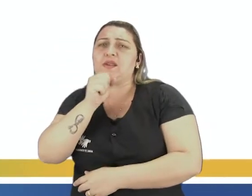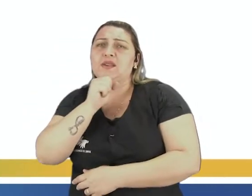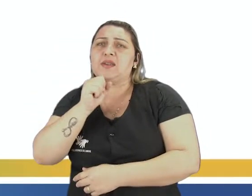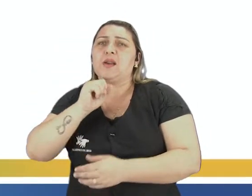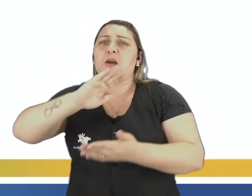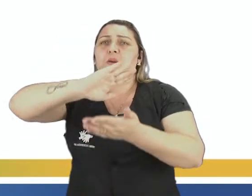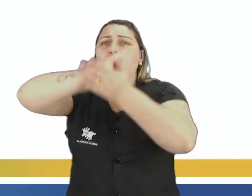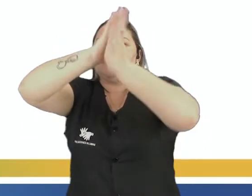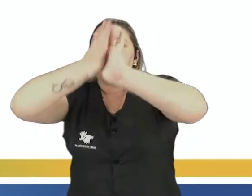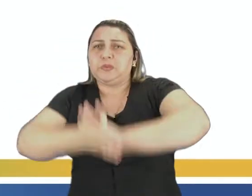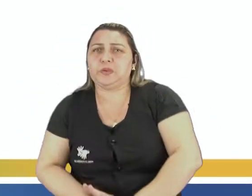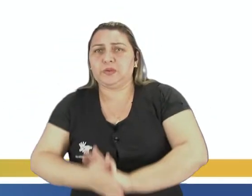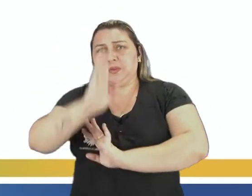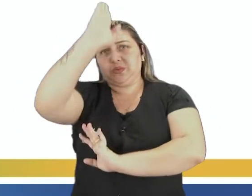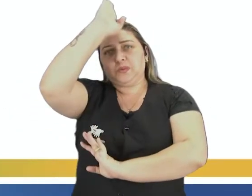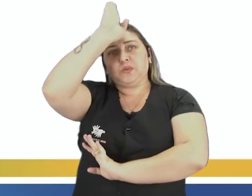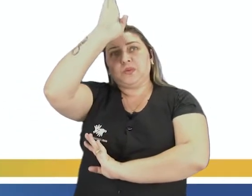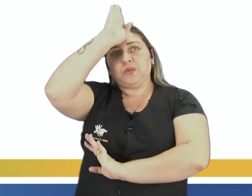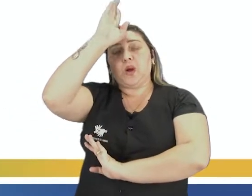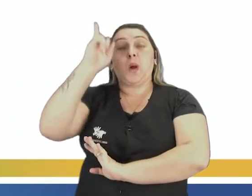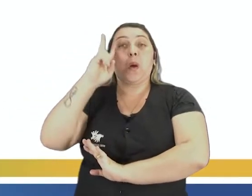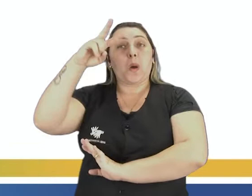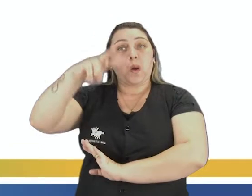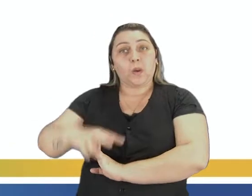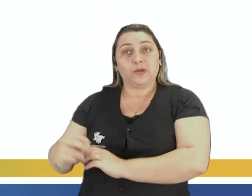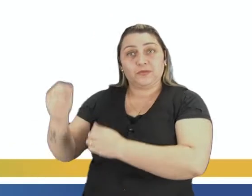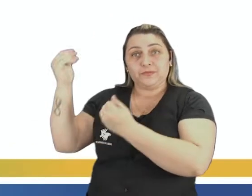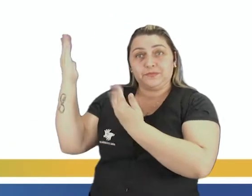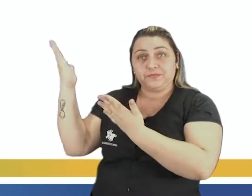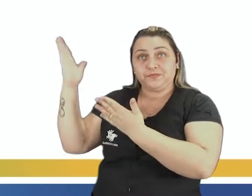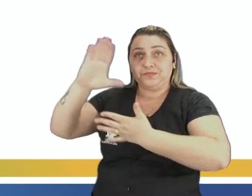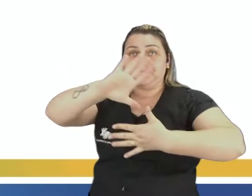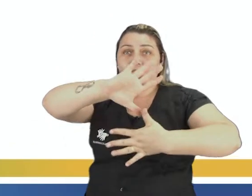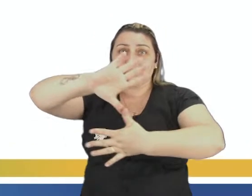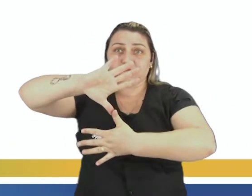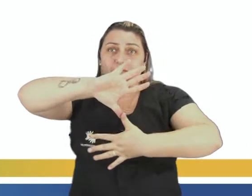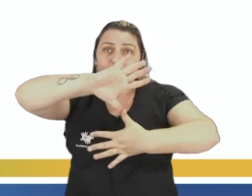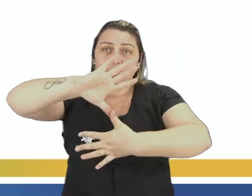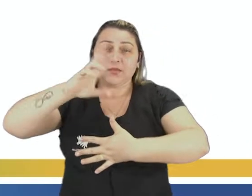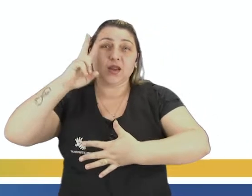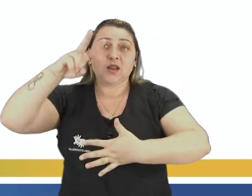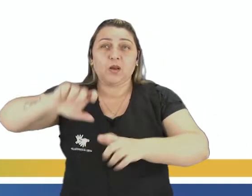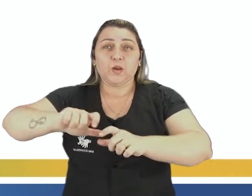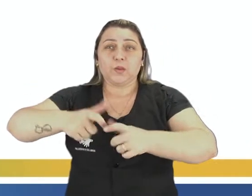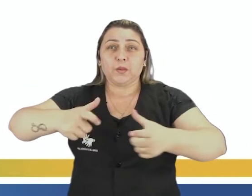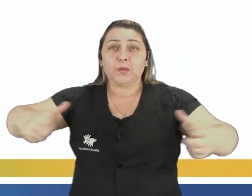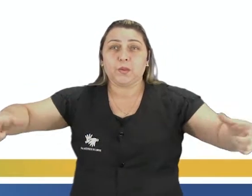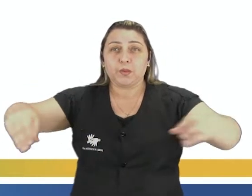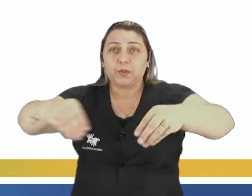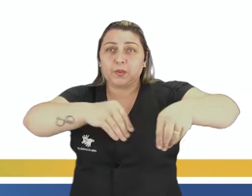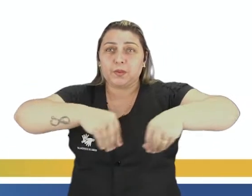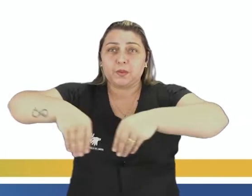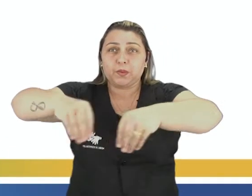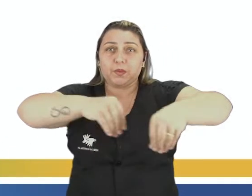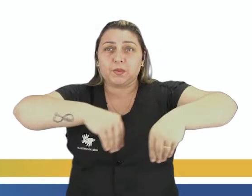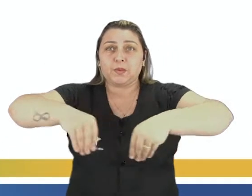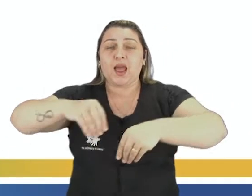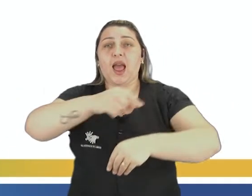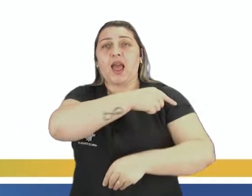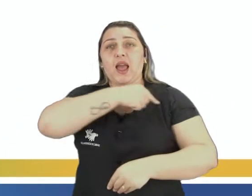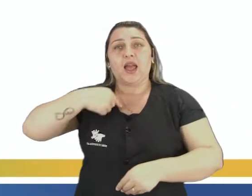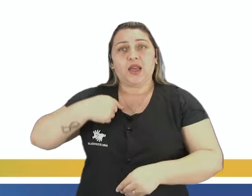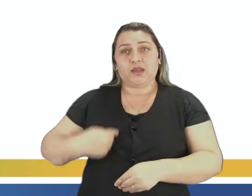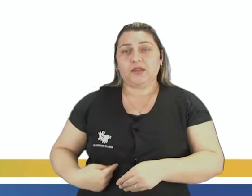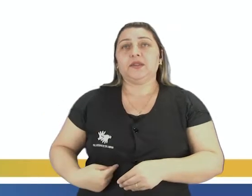a queda do Império Romano. Então, olhamos aqui no mapa e vemos a dimensão territorial que é a